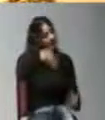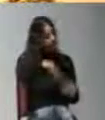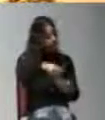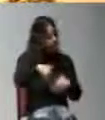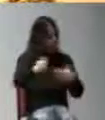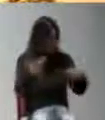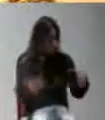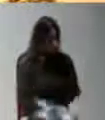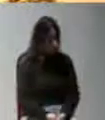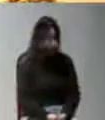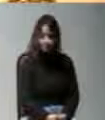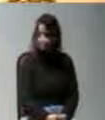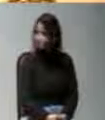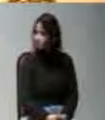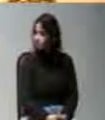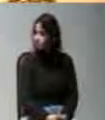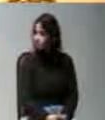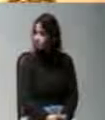Vivemos um momento